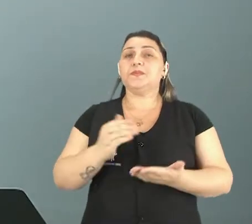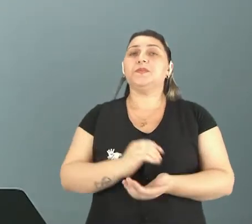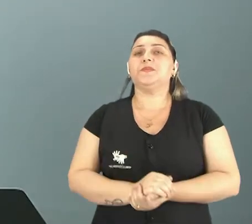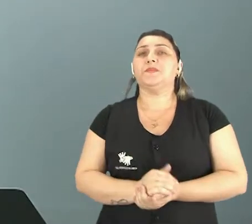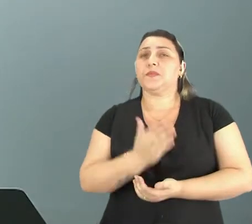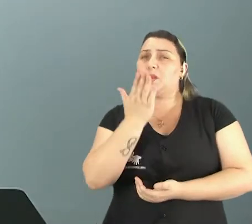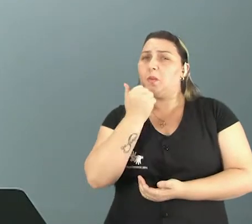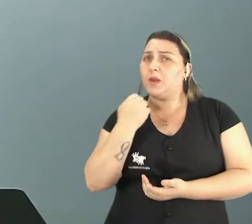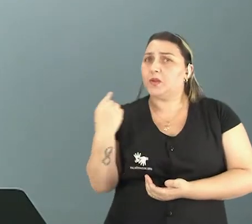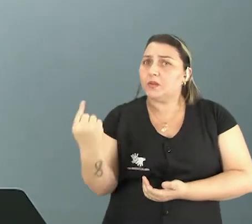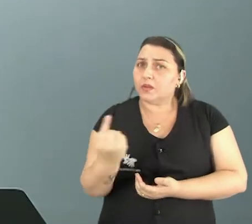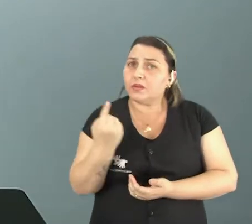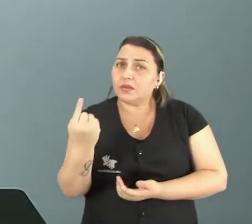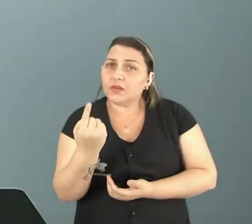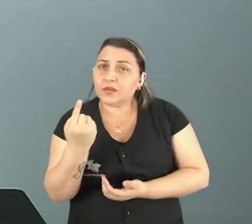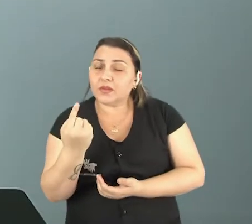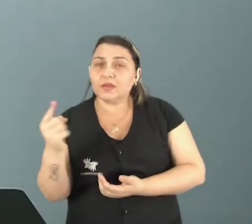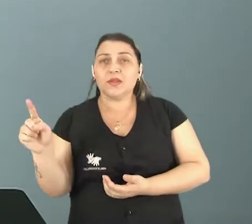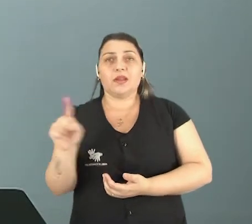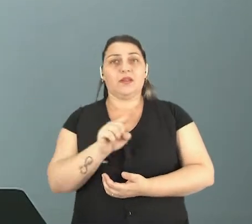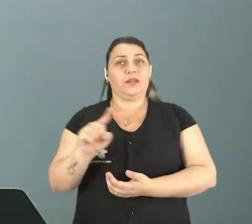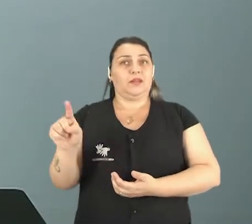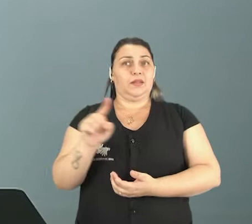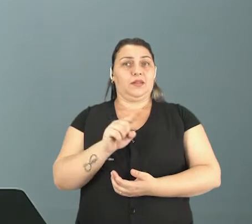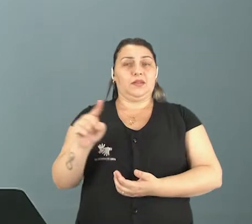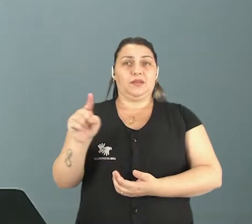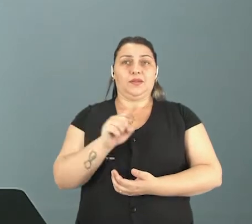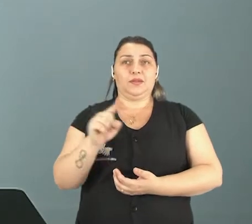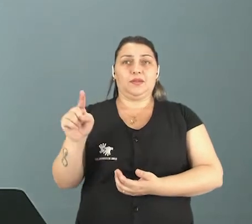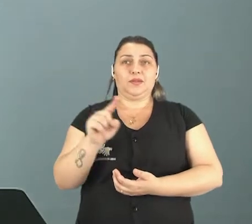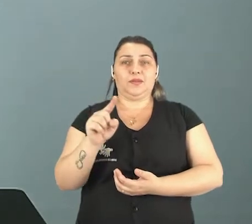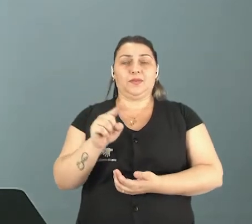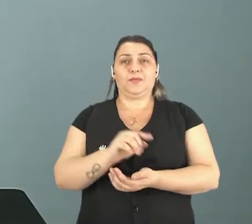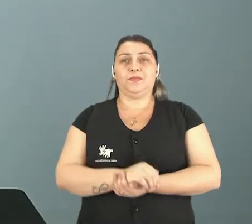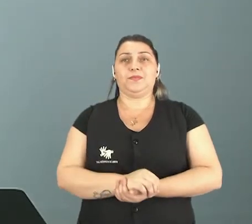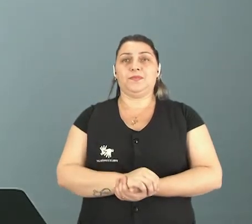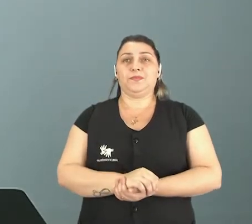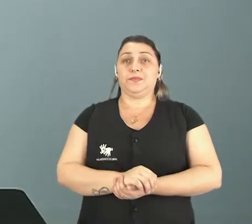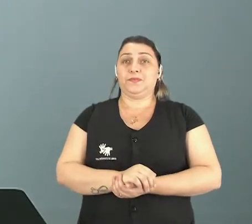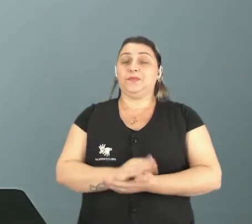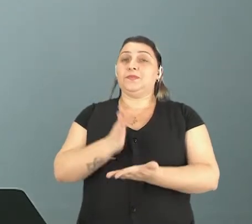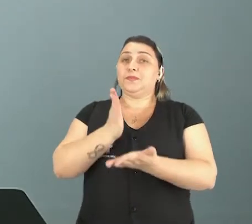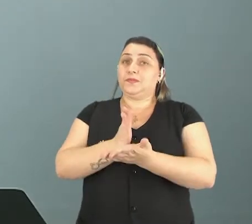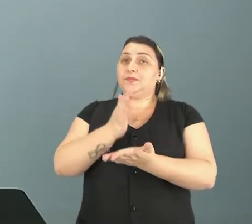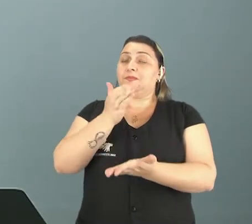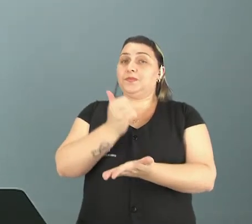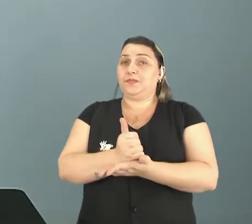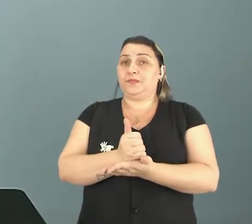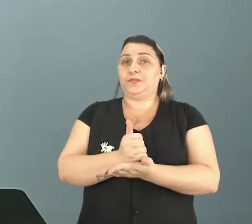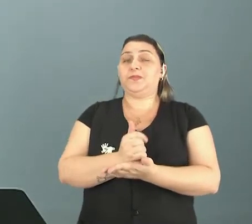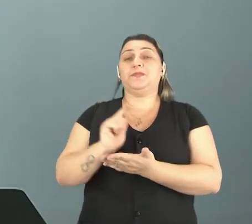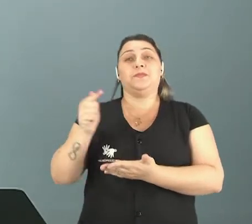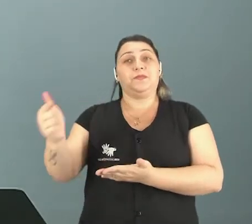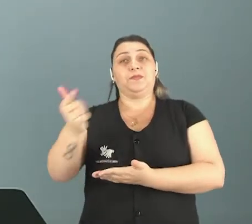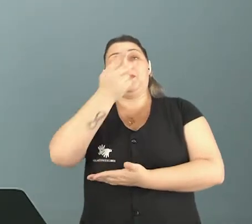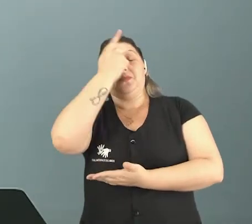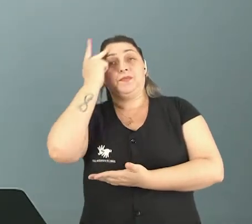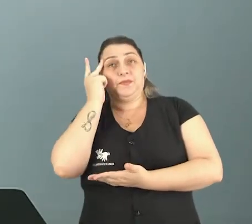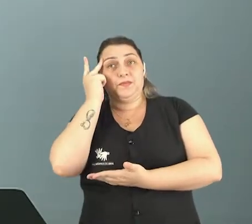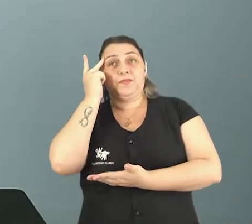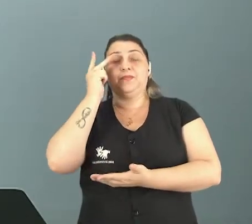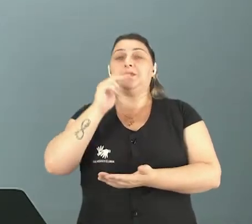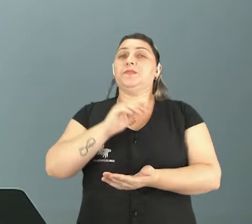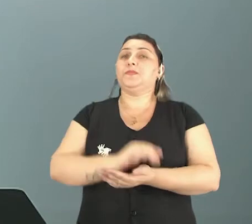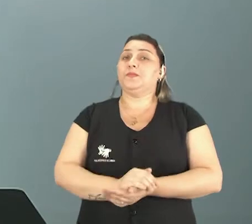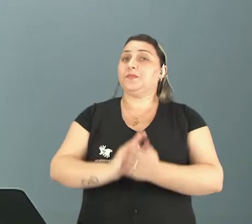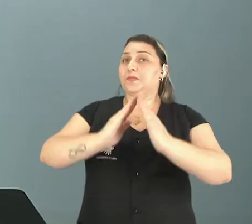Ia comer sozinho? Não, não é mesmo? Vamos dividir com os demais, com as outras